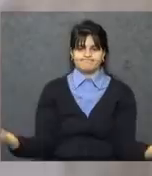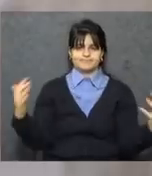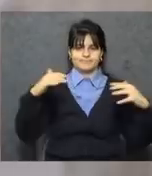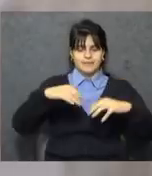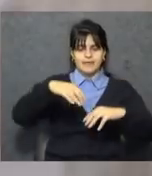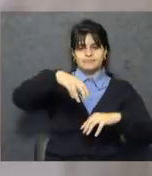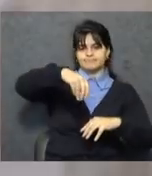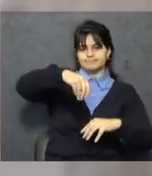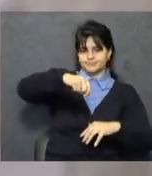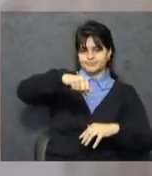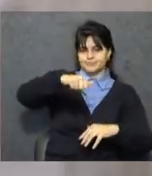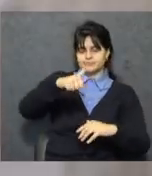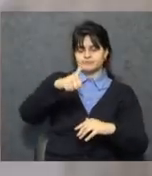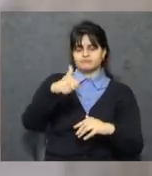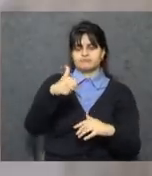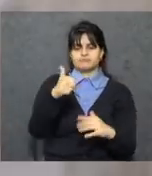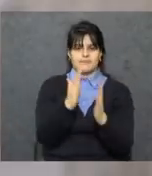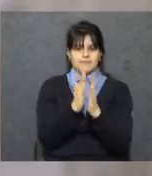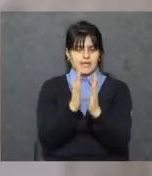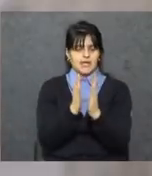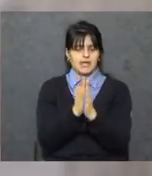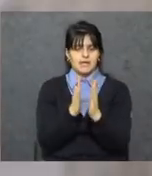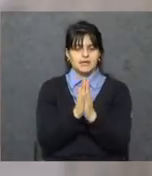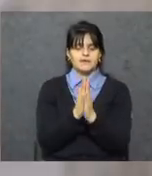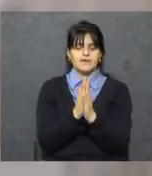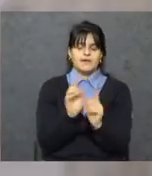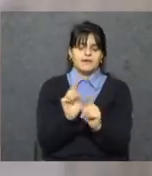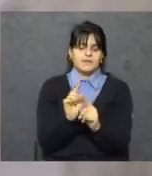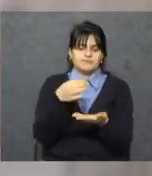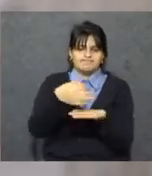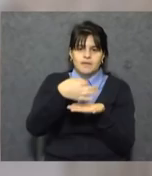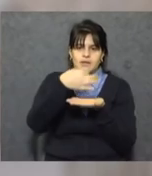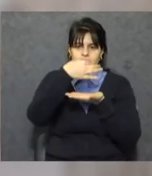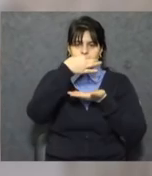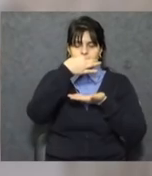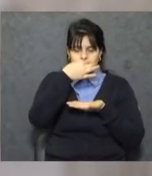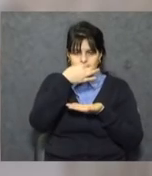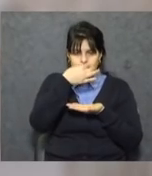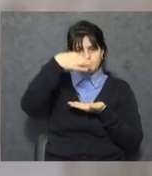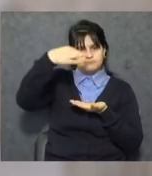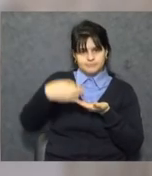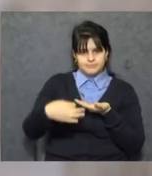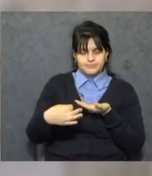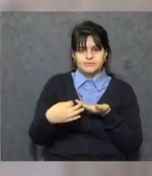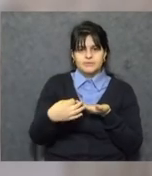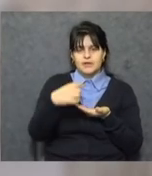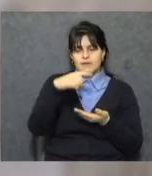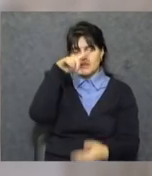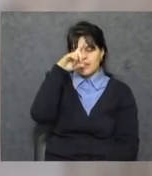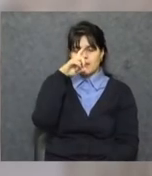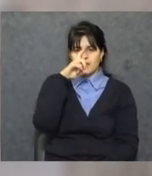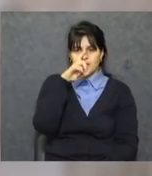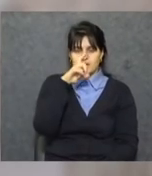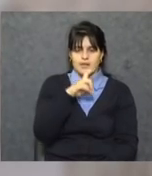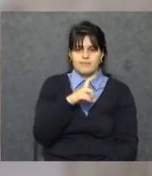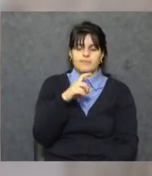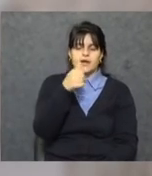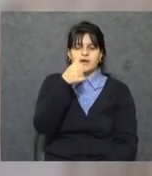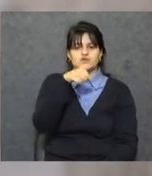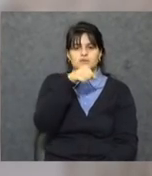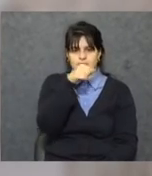comunidades, para nos alimentarmos da Eucaristia, memorial da sua Páscoa.